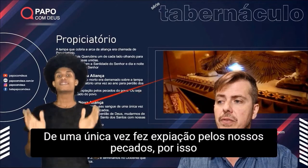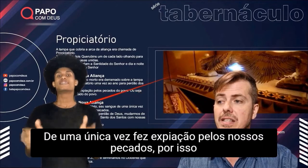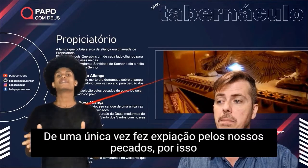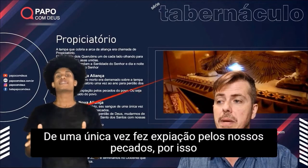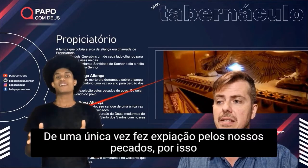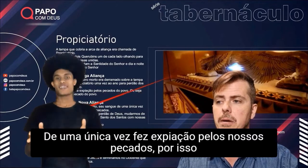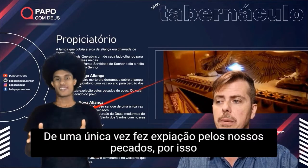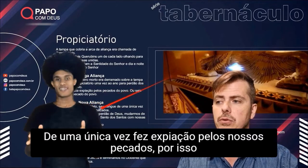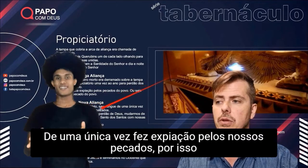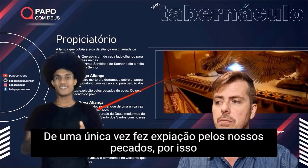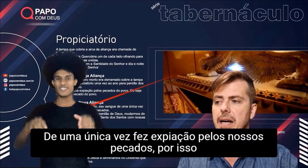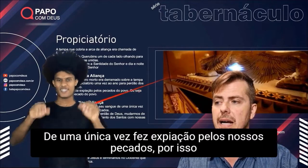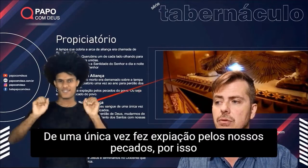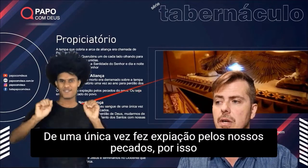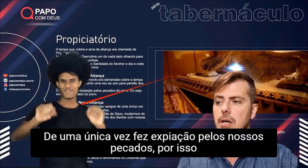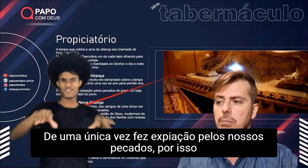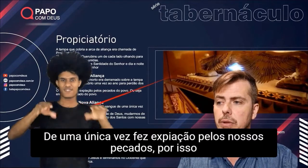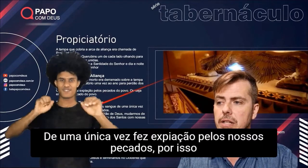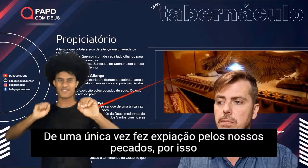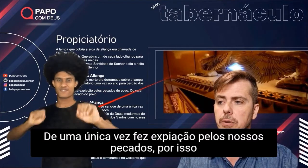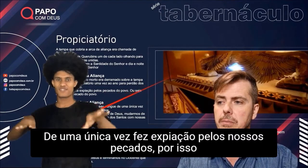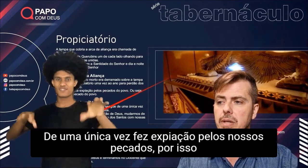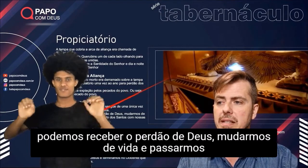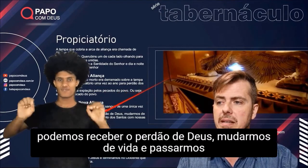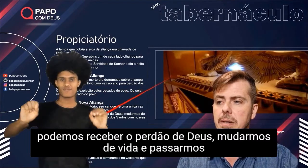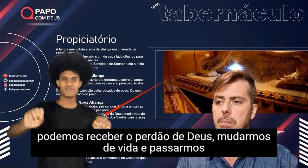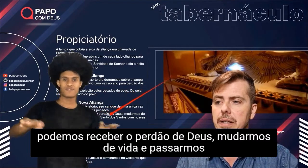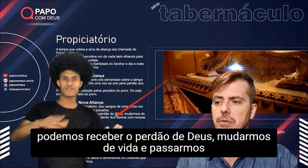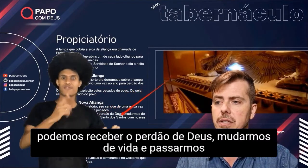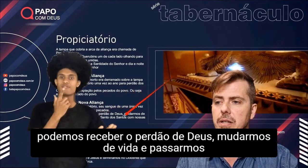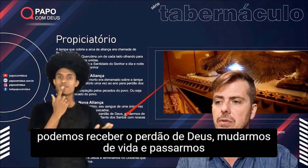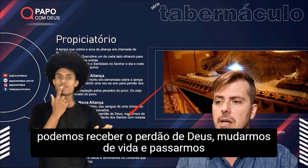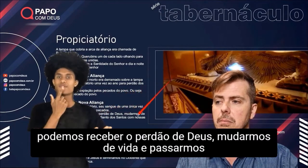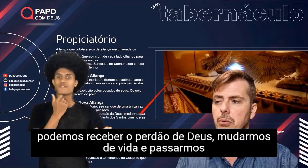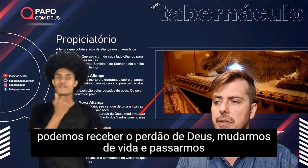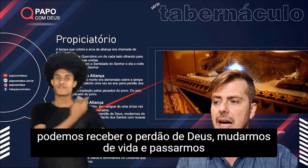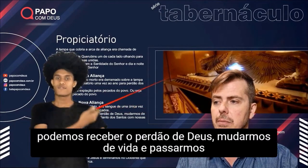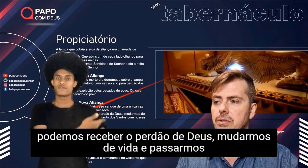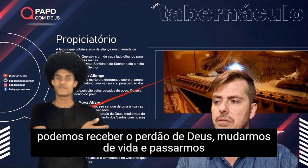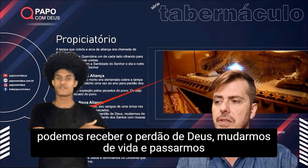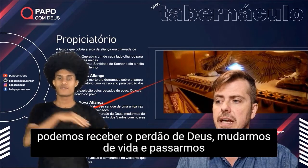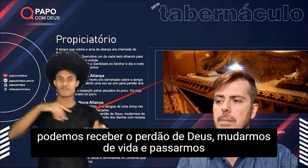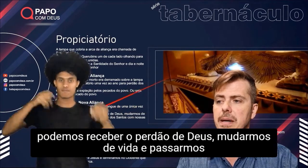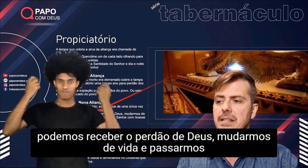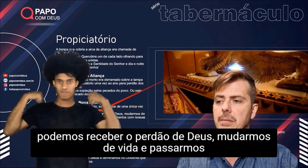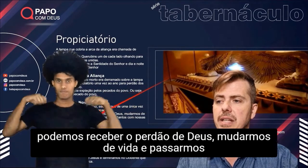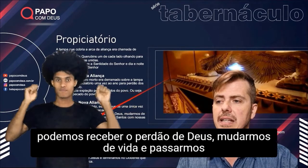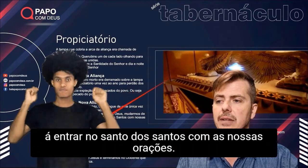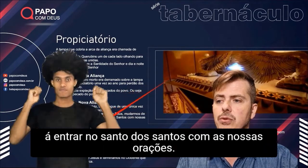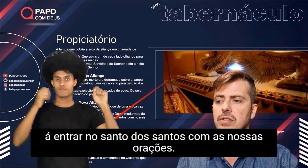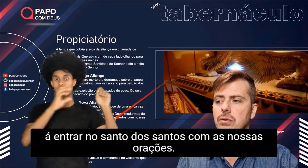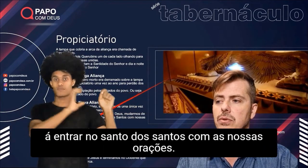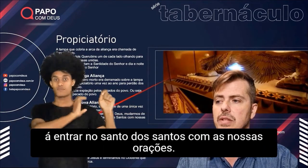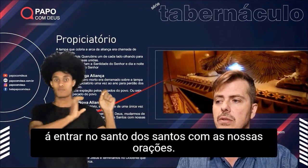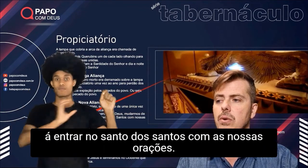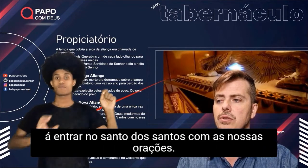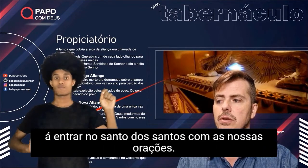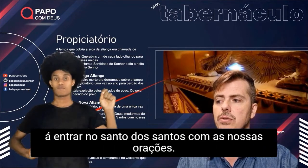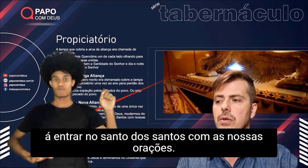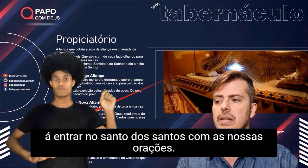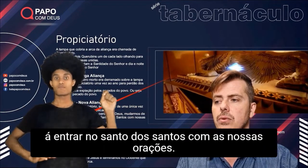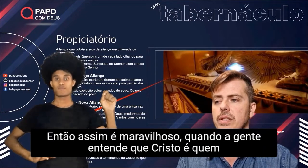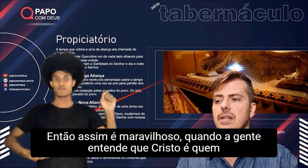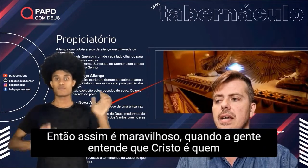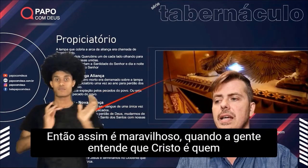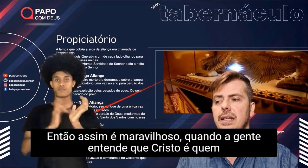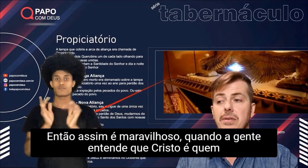única vez fez expiação pelos nossos pecados. Por isso podemos receber o perdão de Deus, mudarmos de vida e passarmos a entrar no Santos dos Santos com as